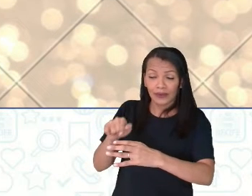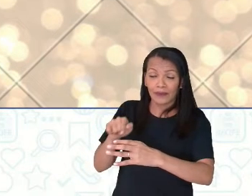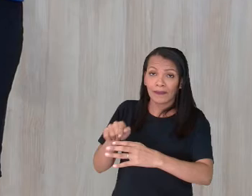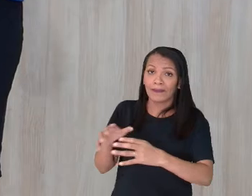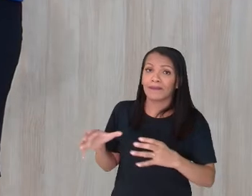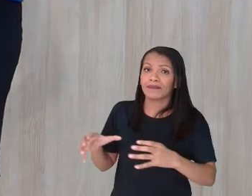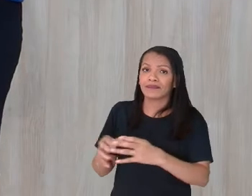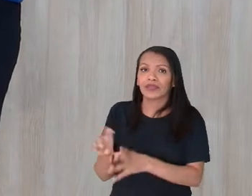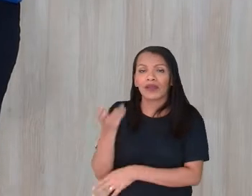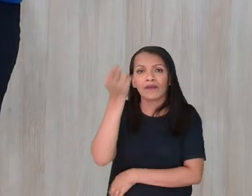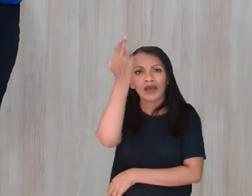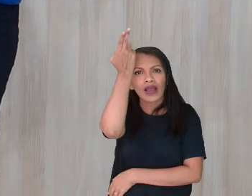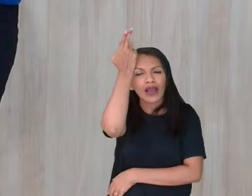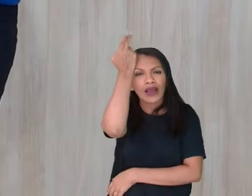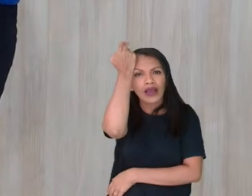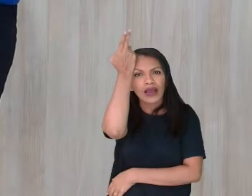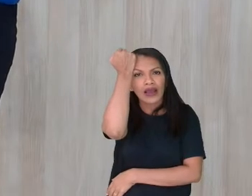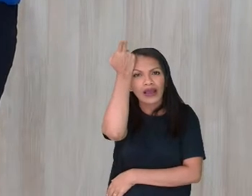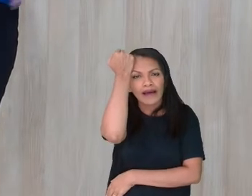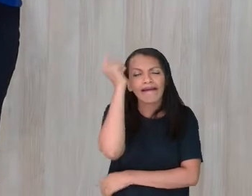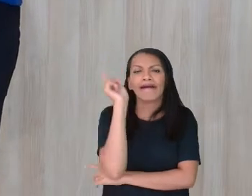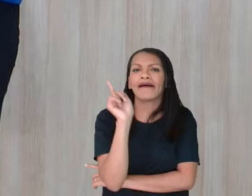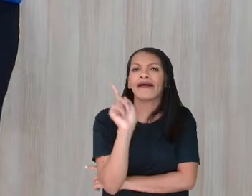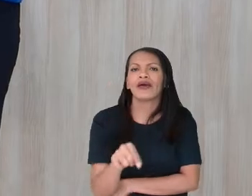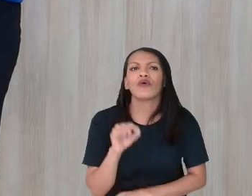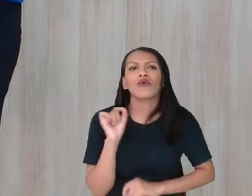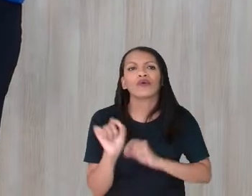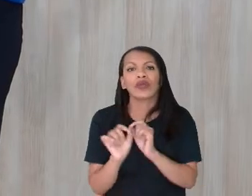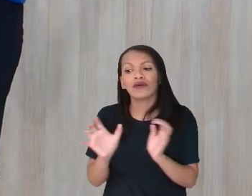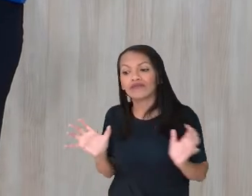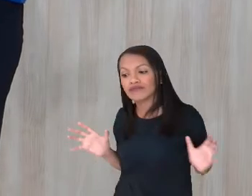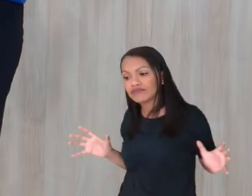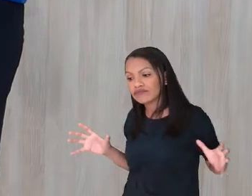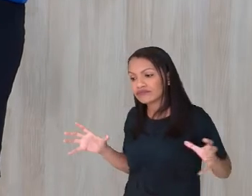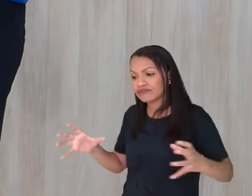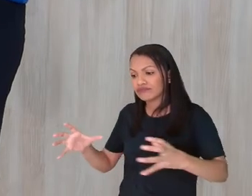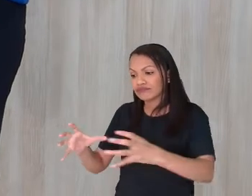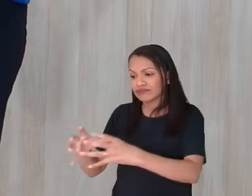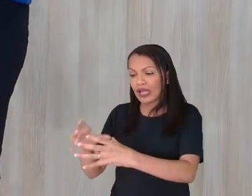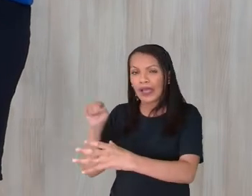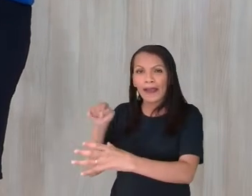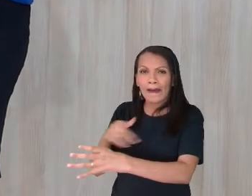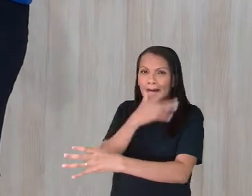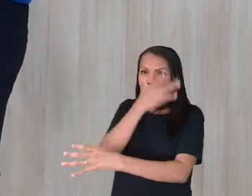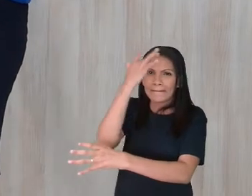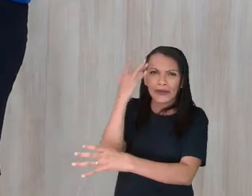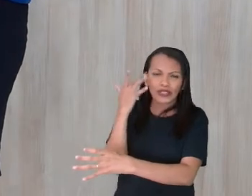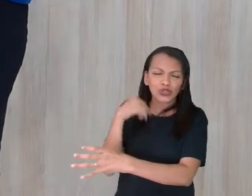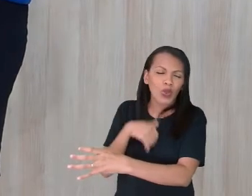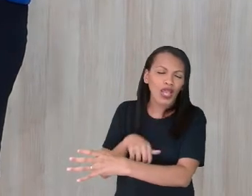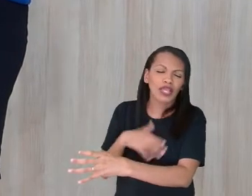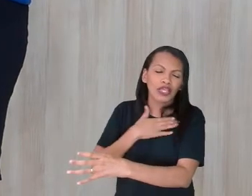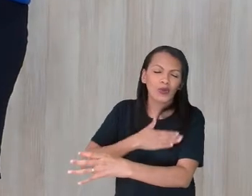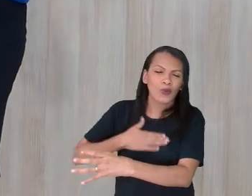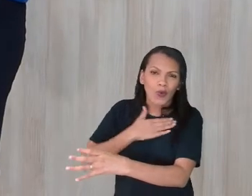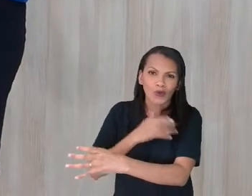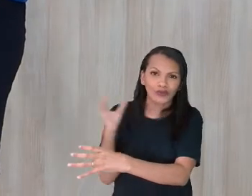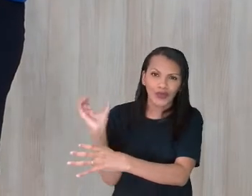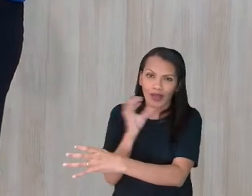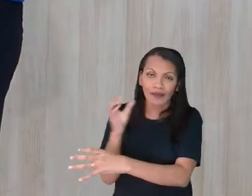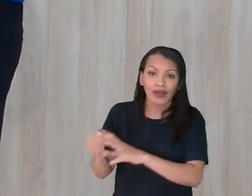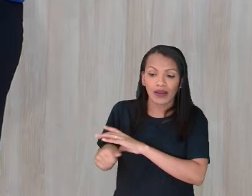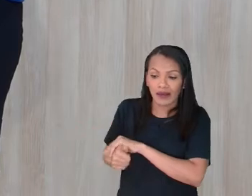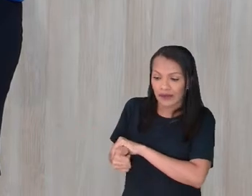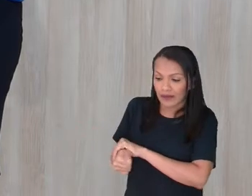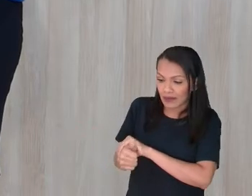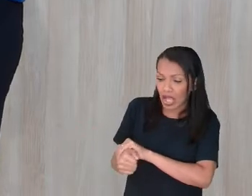a lebre, ela não é a lebre em si, ela é todo o coletivo de pessoas que não são humildes, que são apressadas. A tartaruga